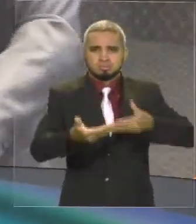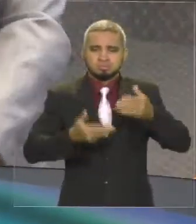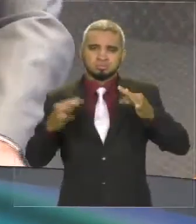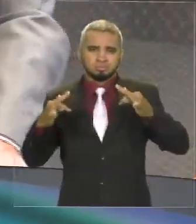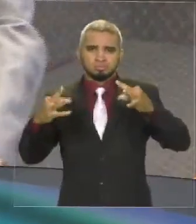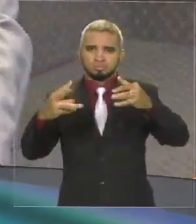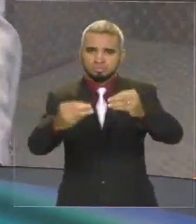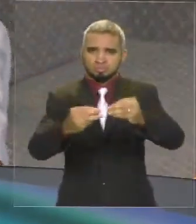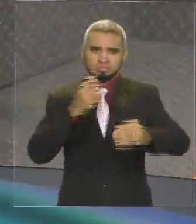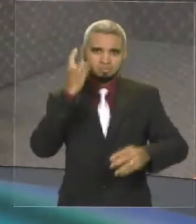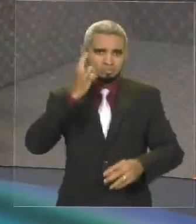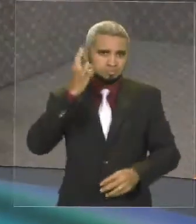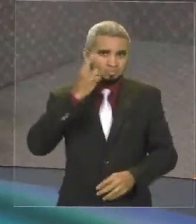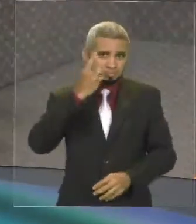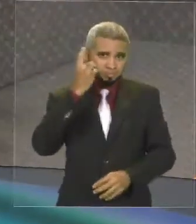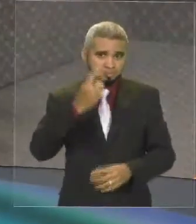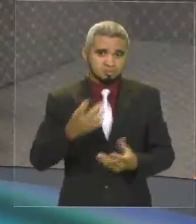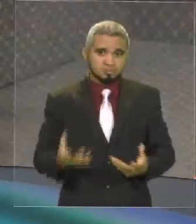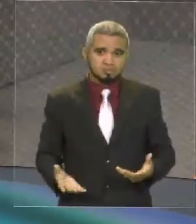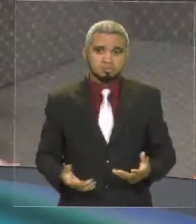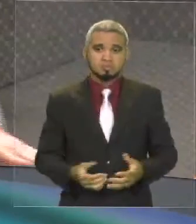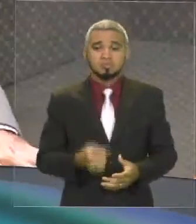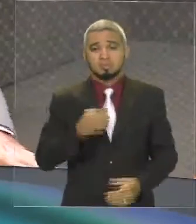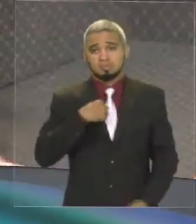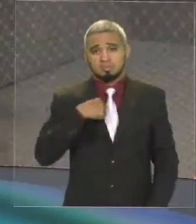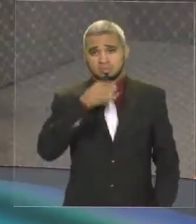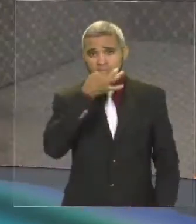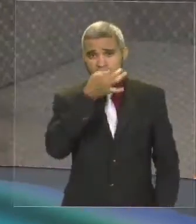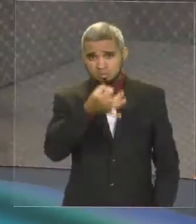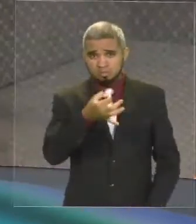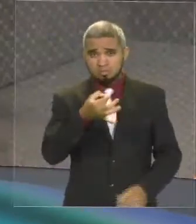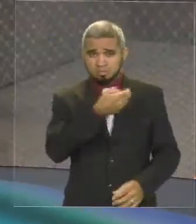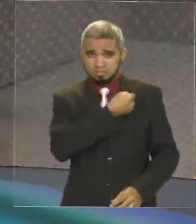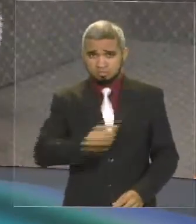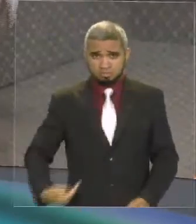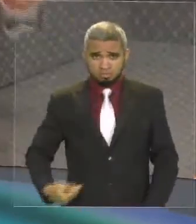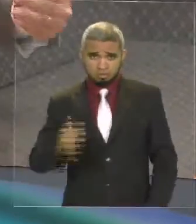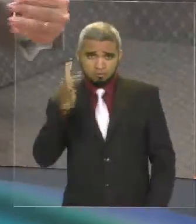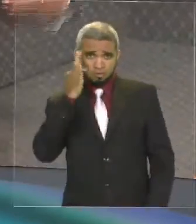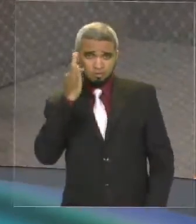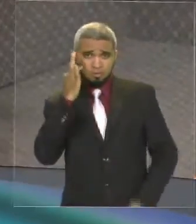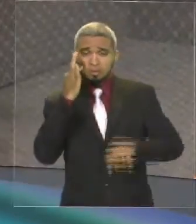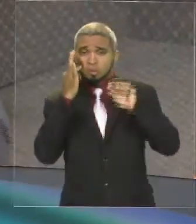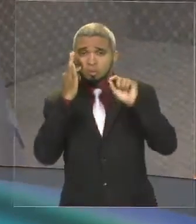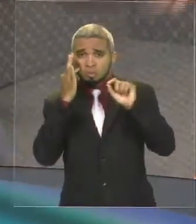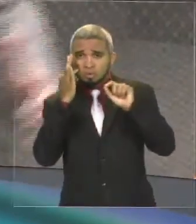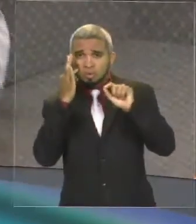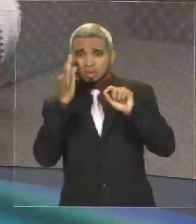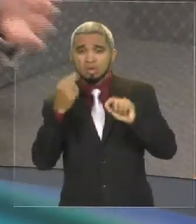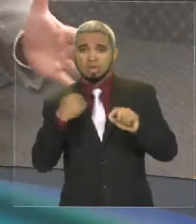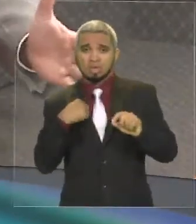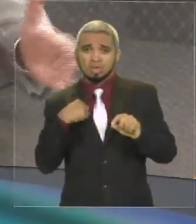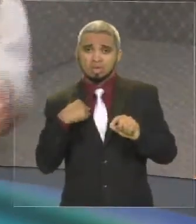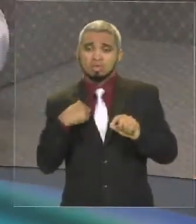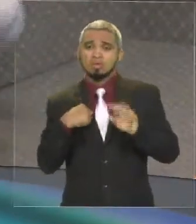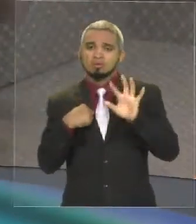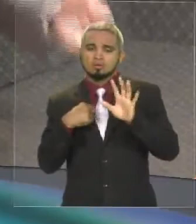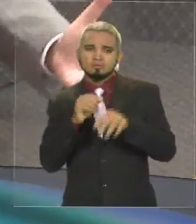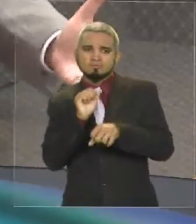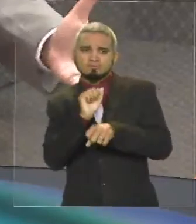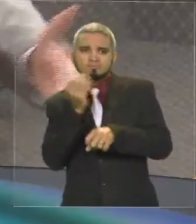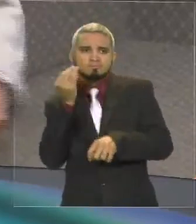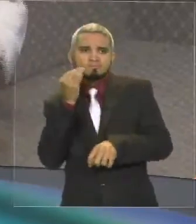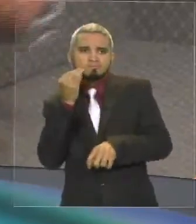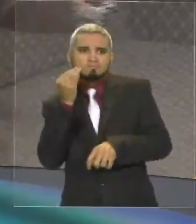Então, minha posição aqui em relação ao governo Flávio Dino é que eu resolvi dar uma oportunidade política, sou amigo pessoal dele, é uma oportunidade política, do que for bom